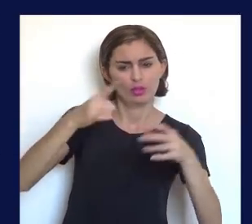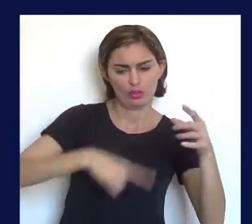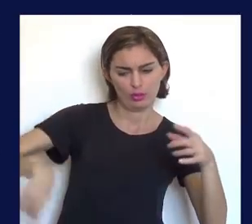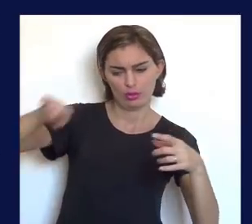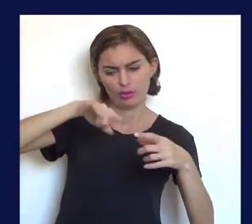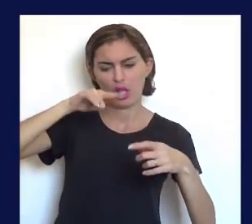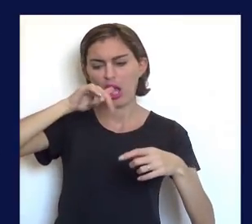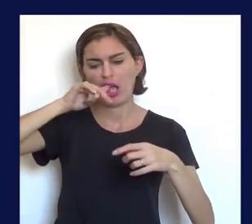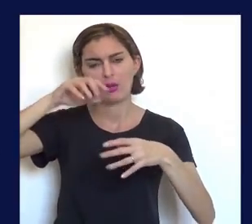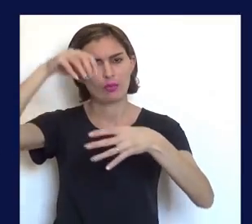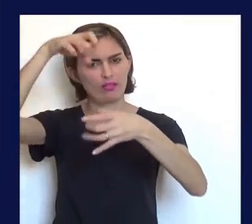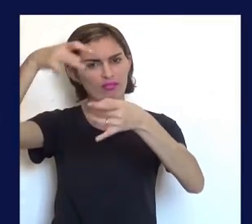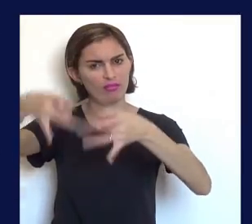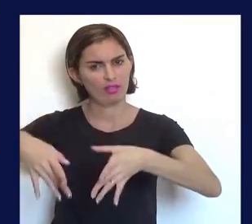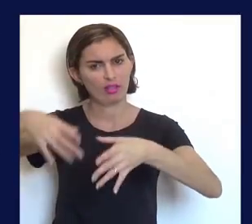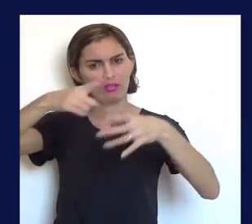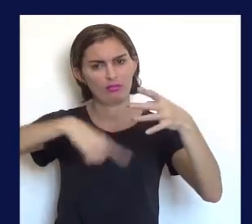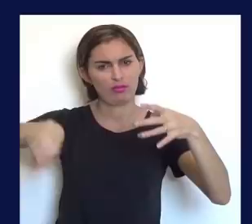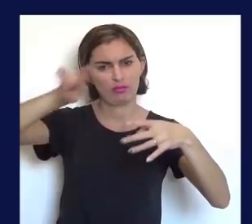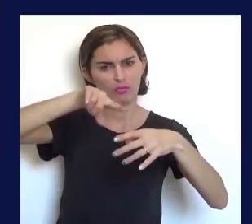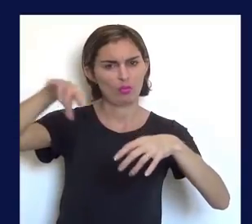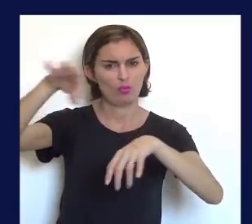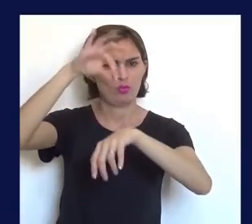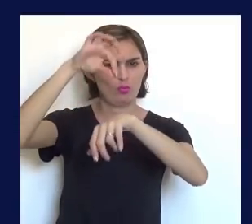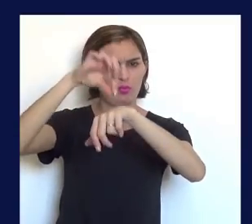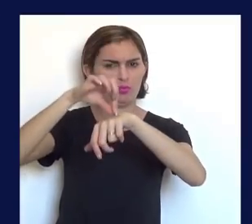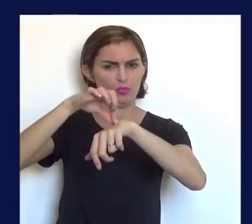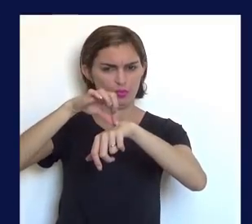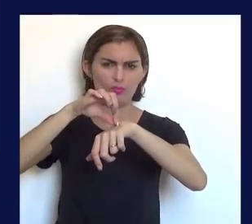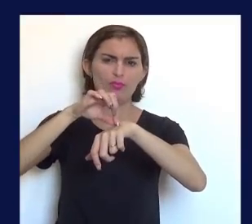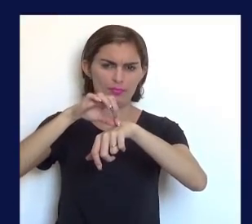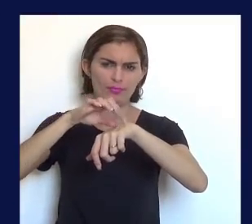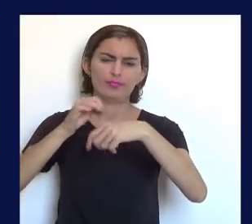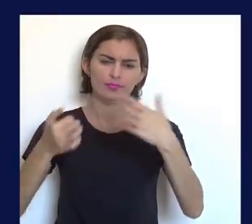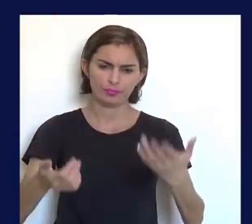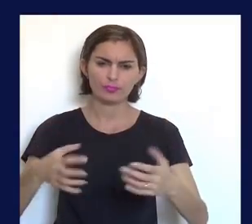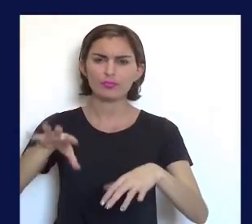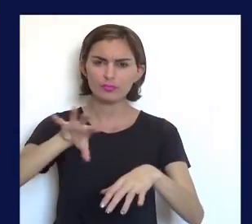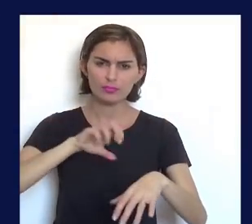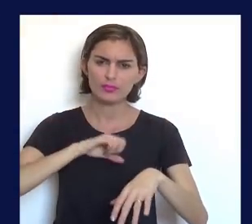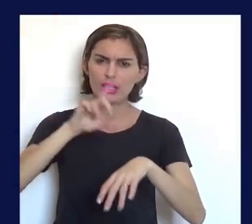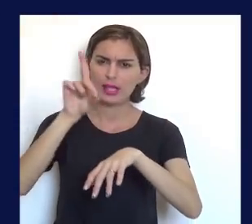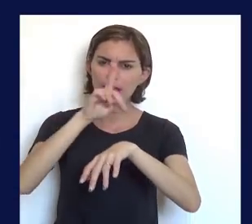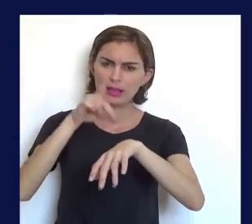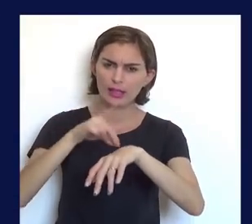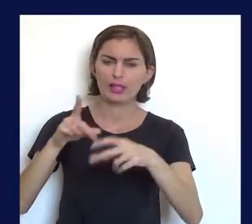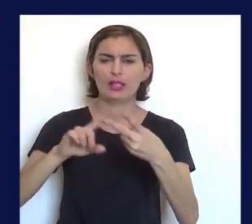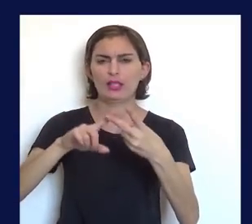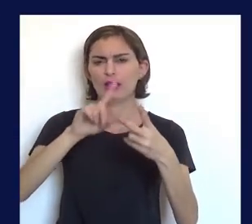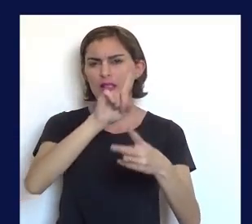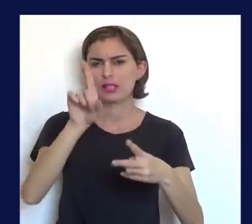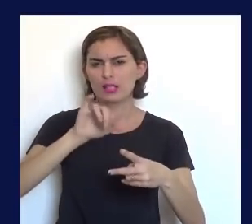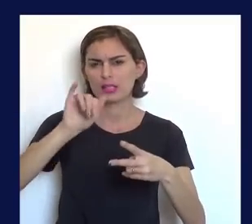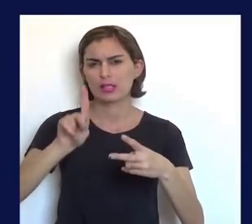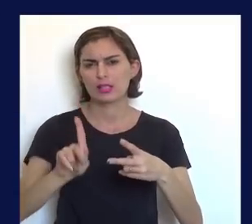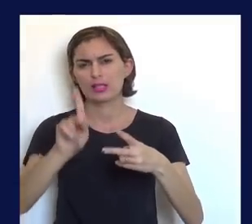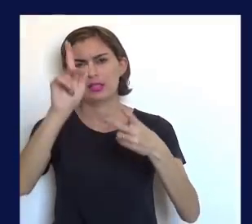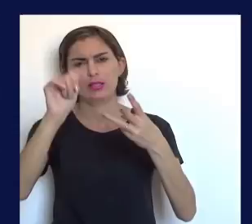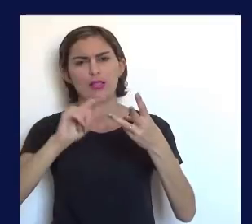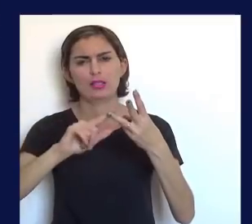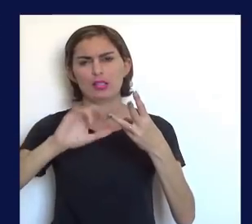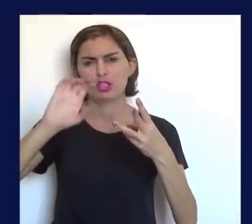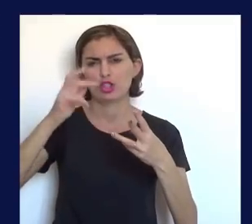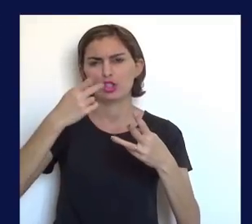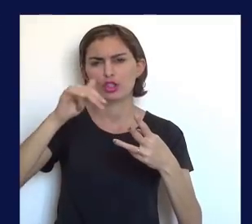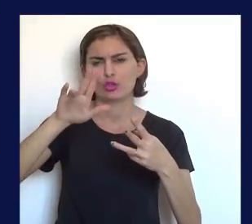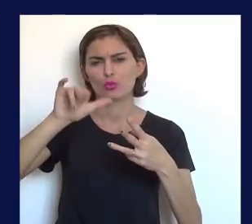vai ficar dentro do pneu ao ar livre. O mosquito Aedes, esse nos transmite dengue, zika, chikungunya e